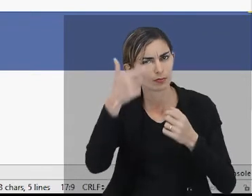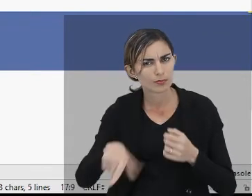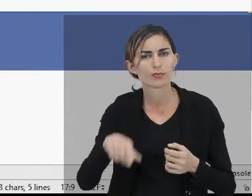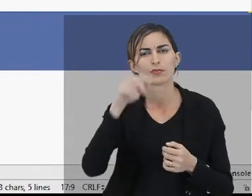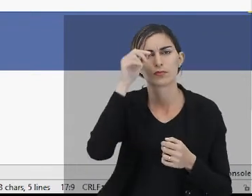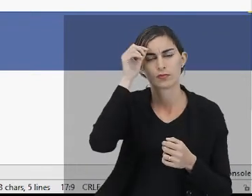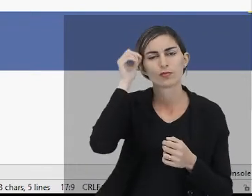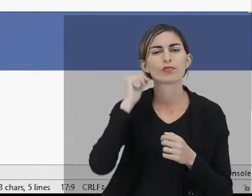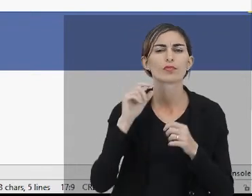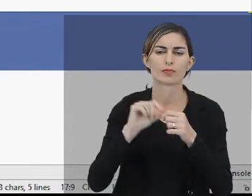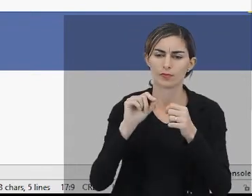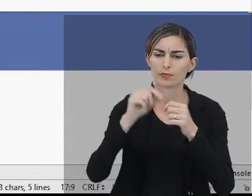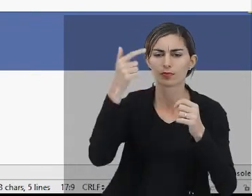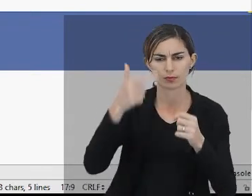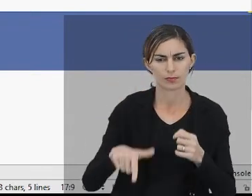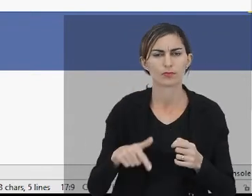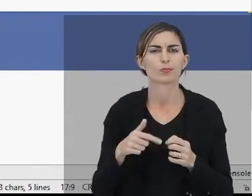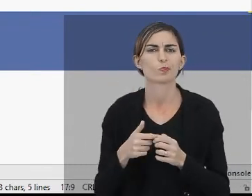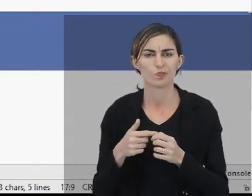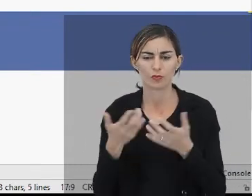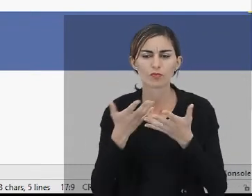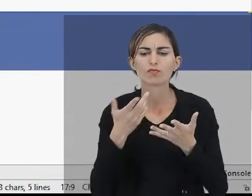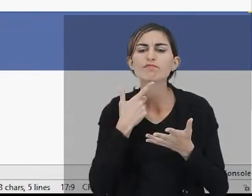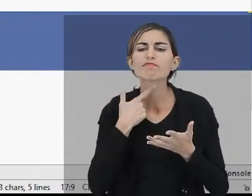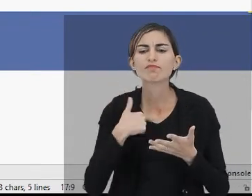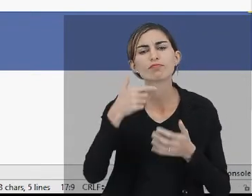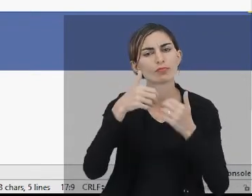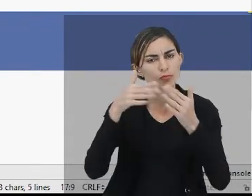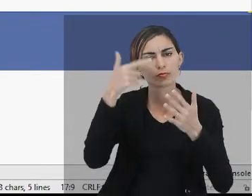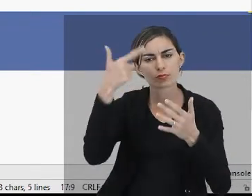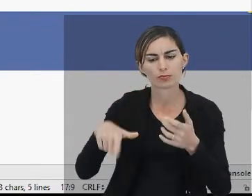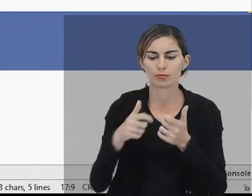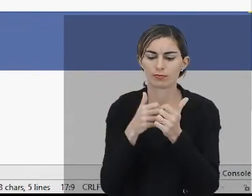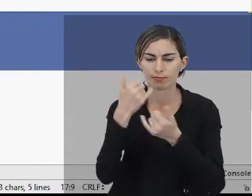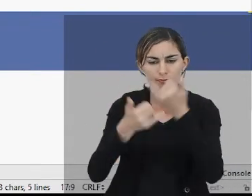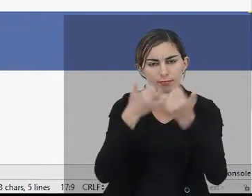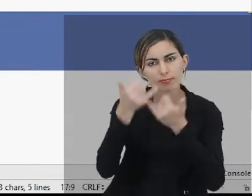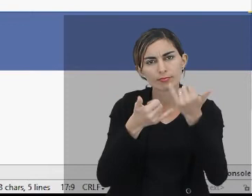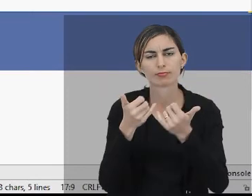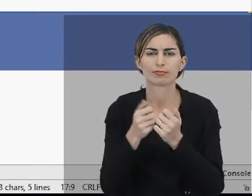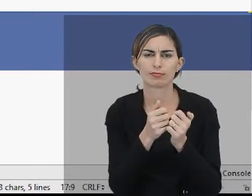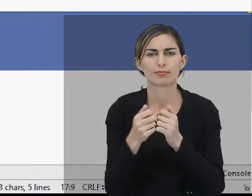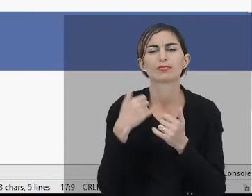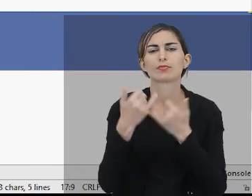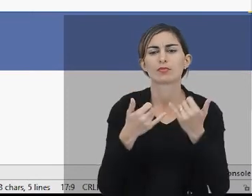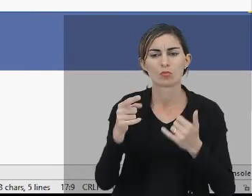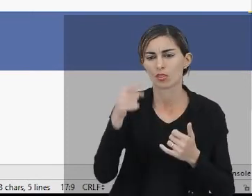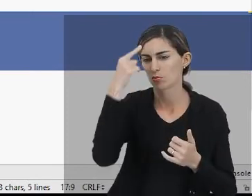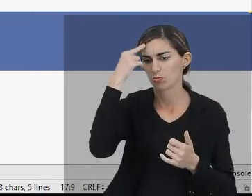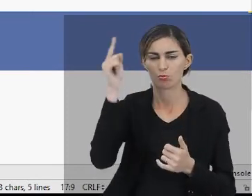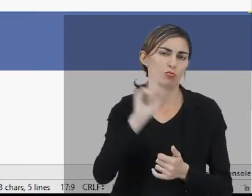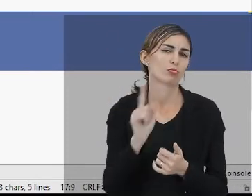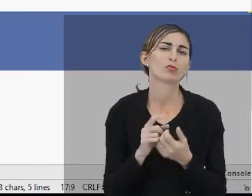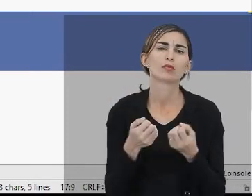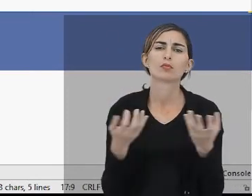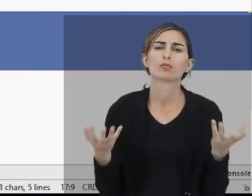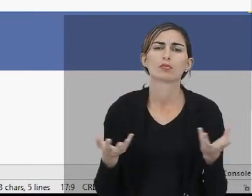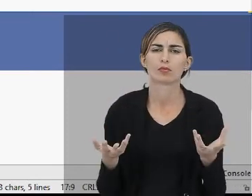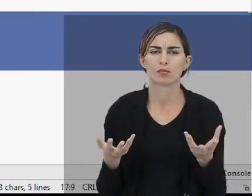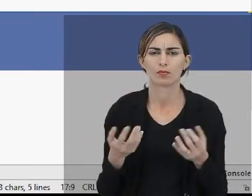quantas vezes o usuário quiser jogar, quiser começar novamente o jogo. Só que você não sabe quanto é isso.